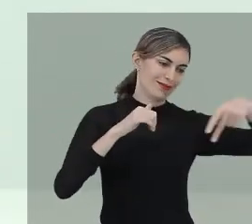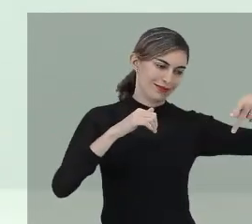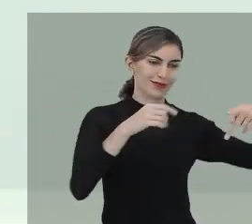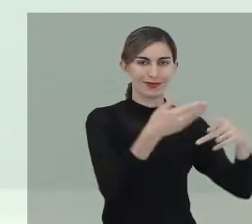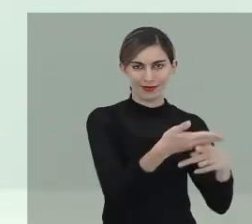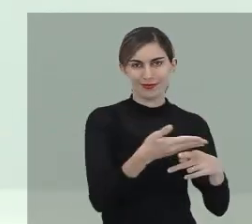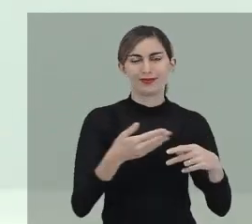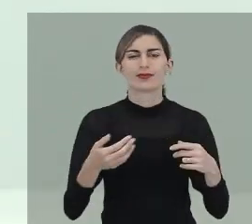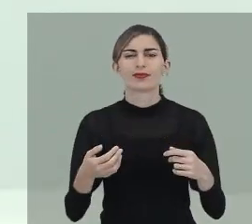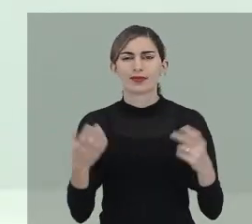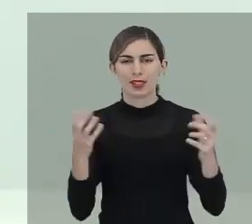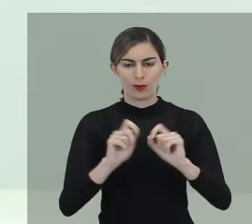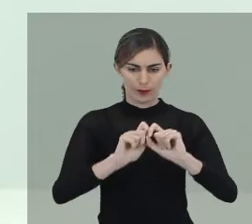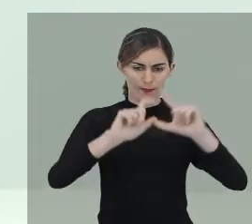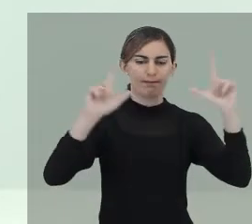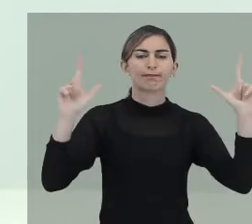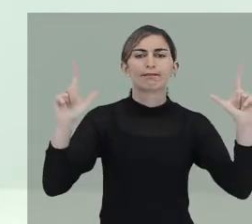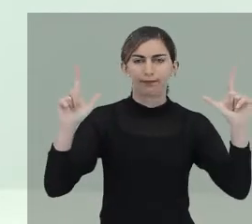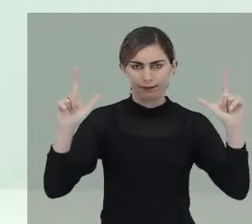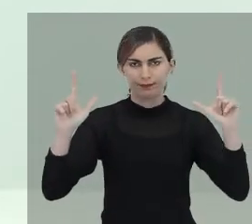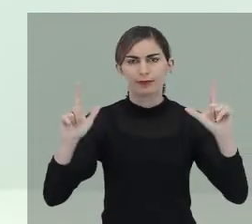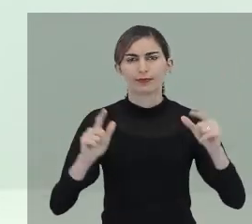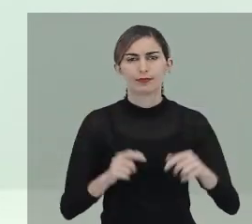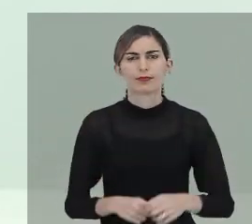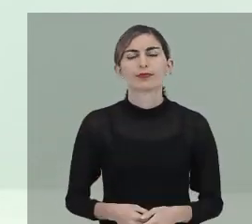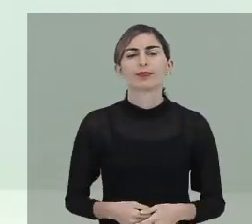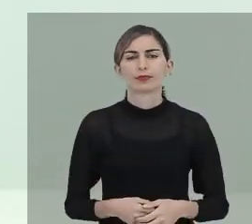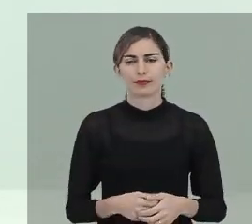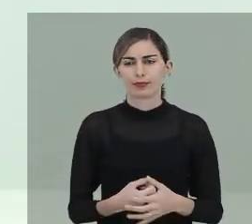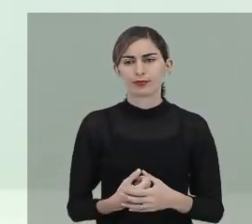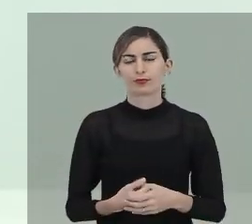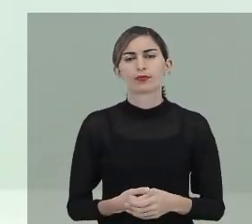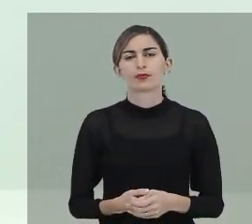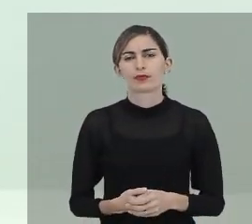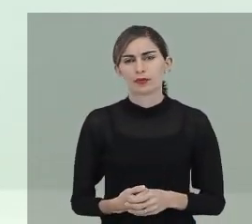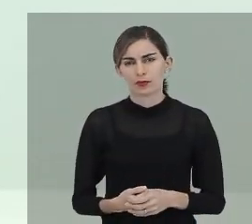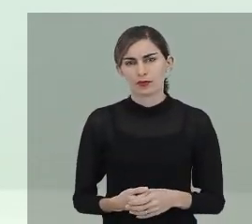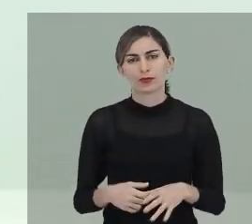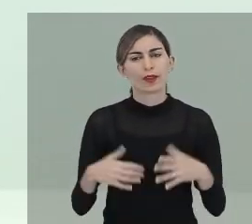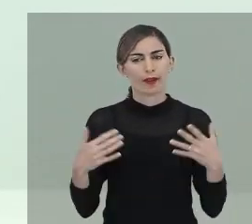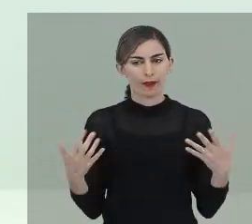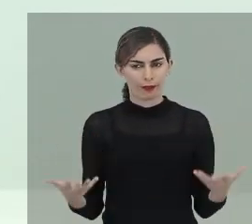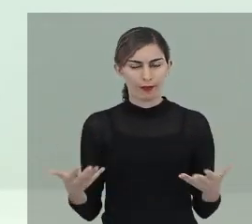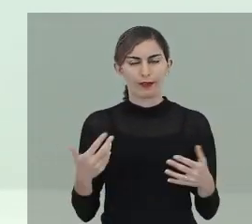sua aplicação e quer abrir o browser através da utilização da classe Intent.